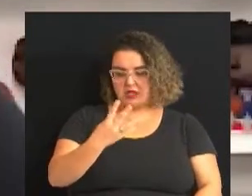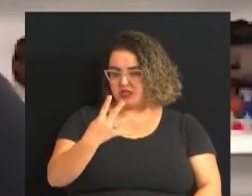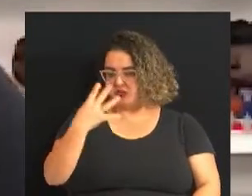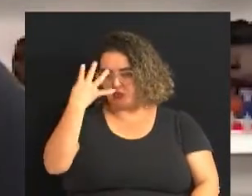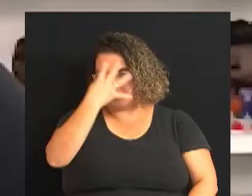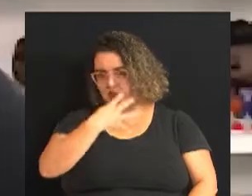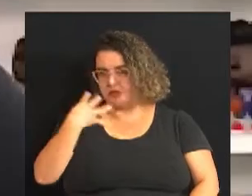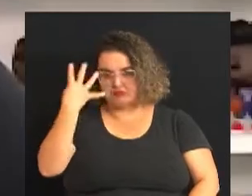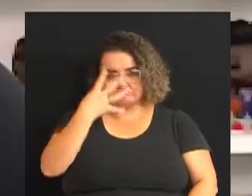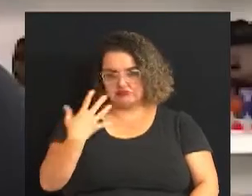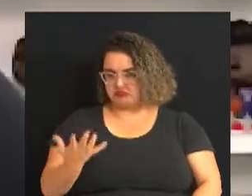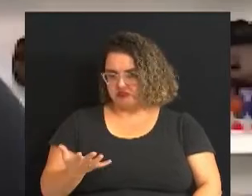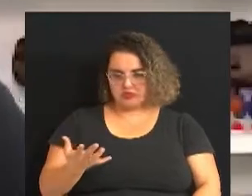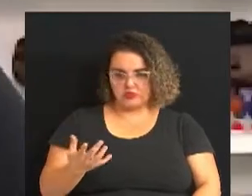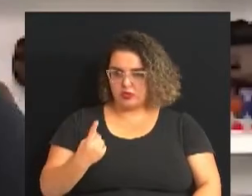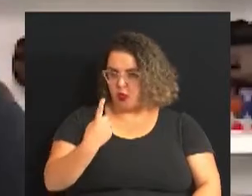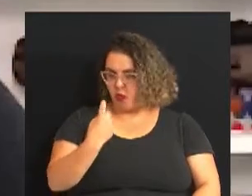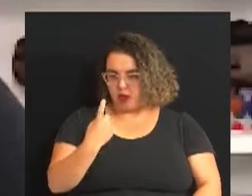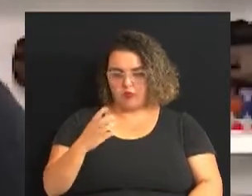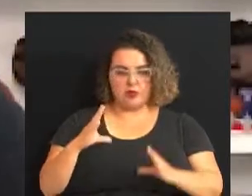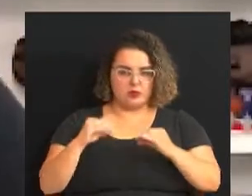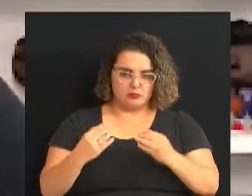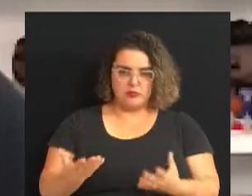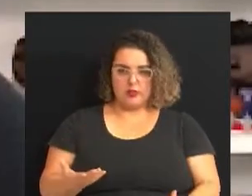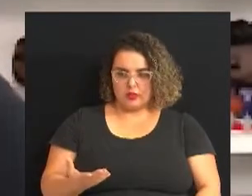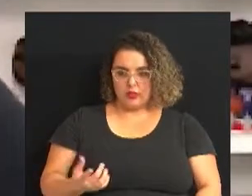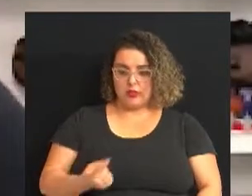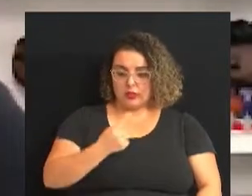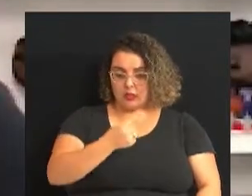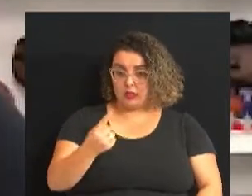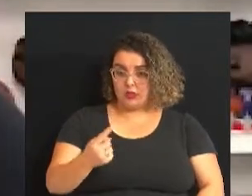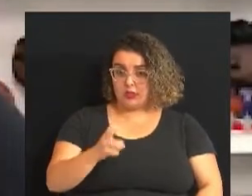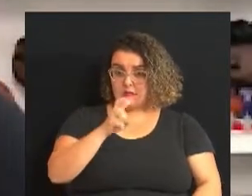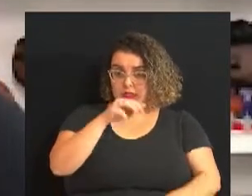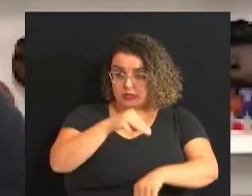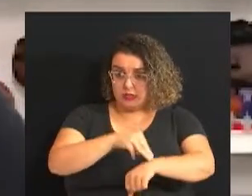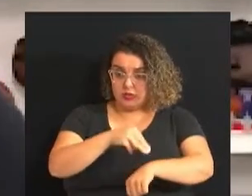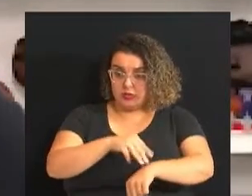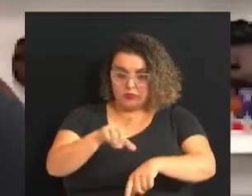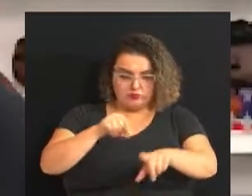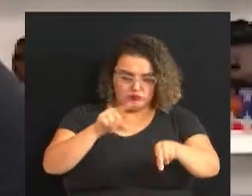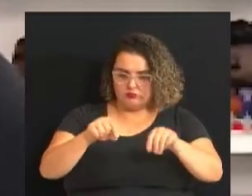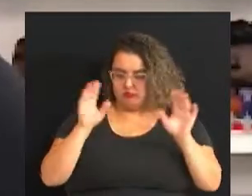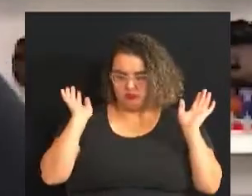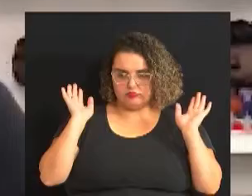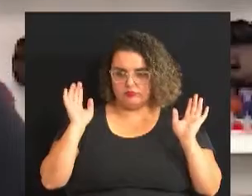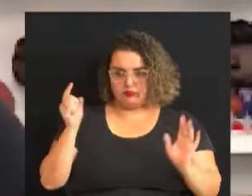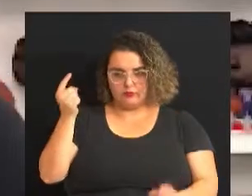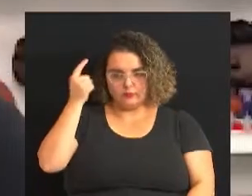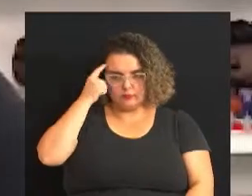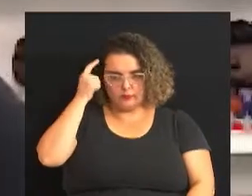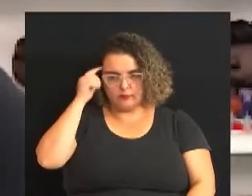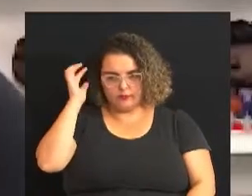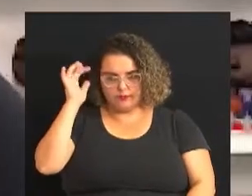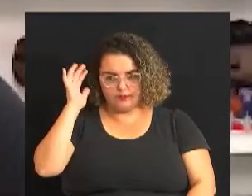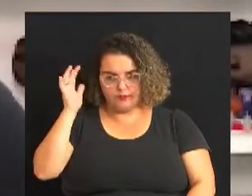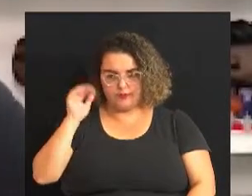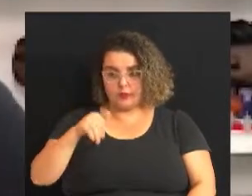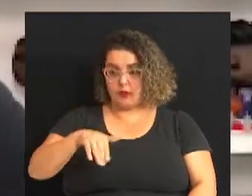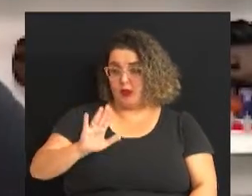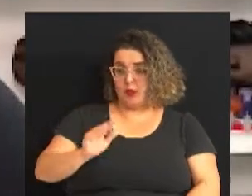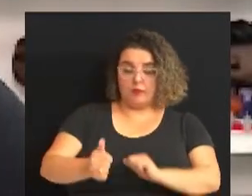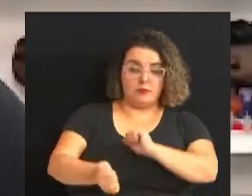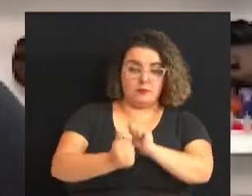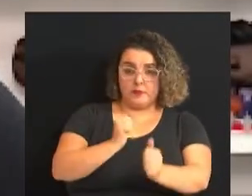duração. Cada equipe tem, na primeira rodada, 5 minutos para escolher a sua escolha, então vou imaginar que o Mais Esportes